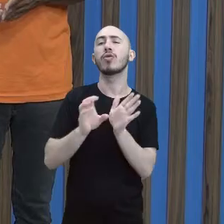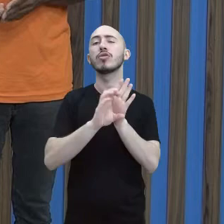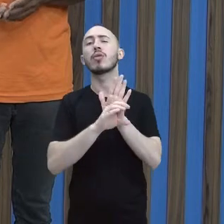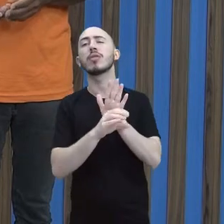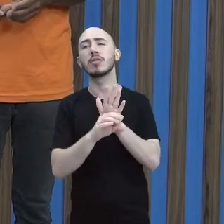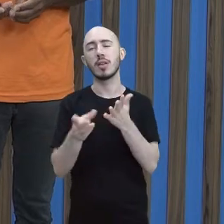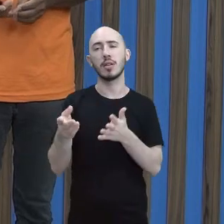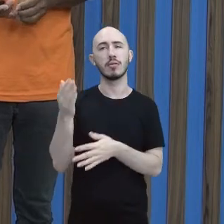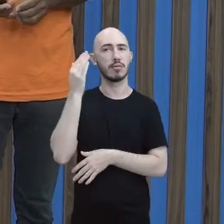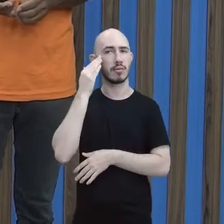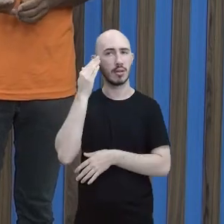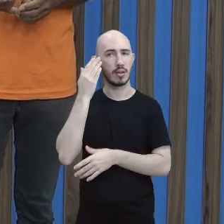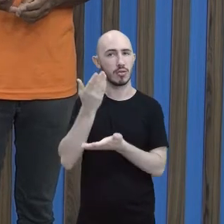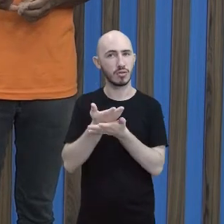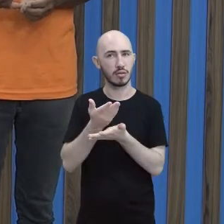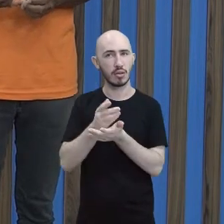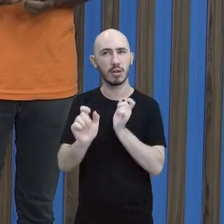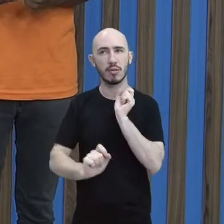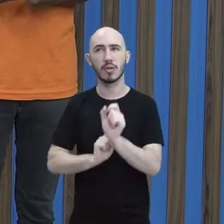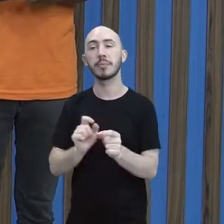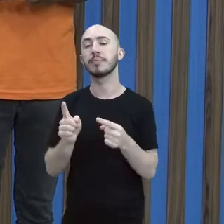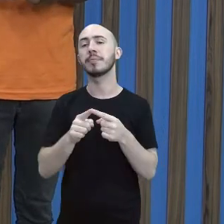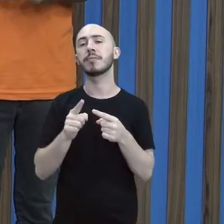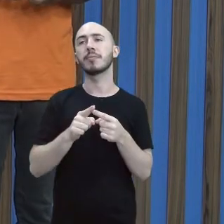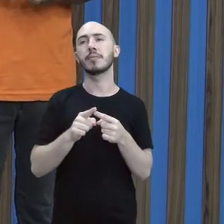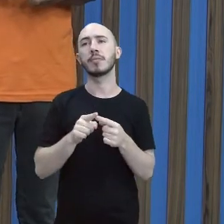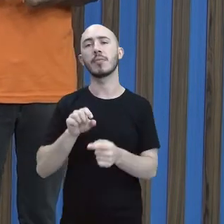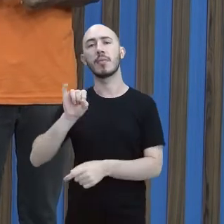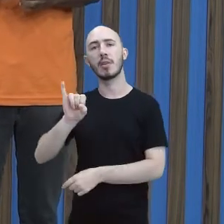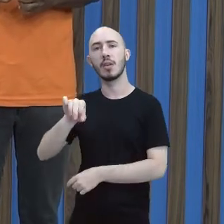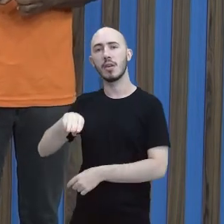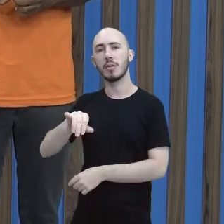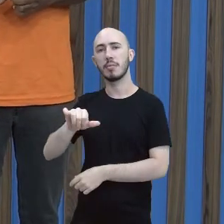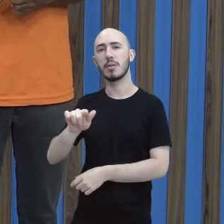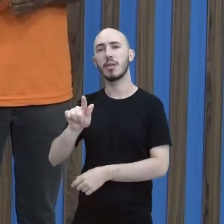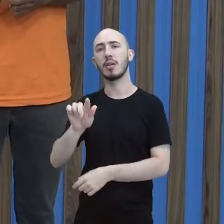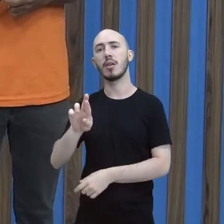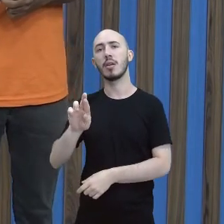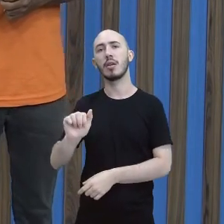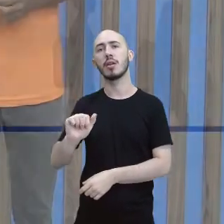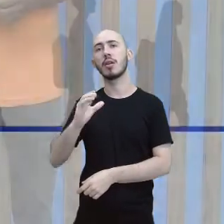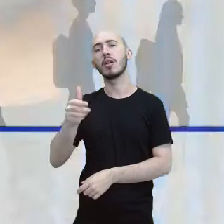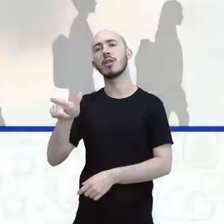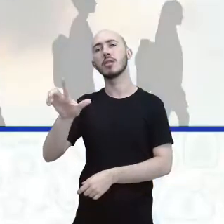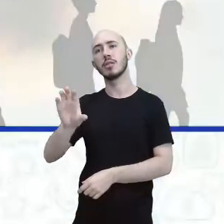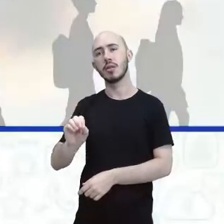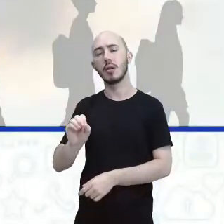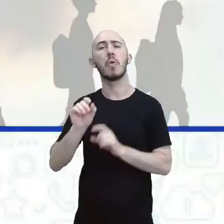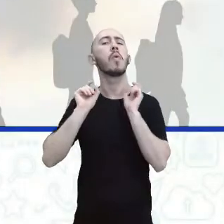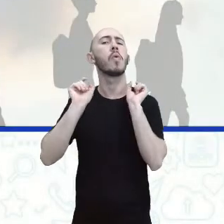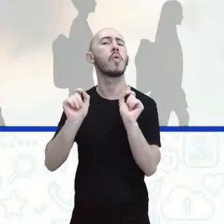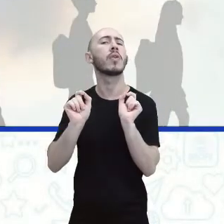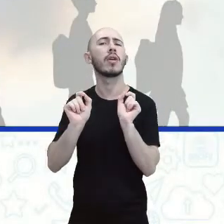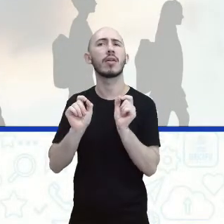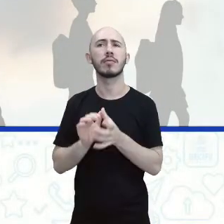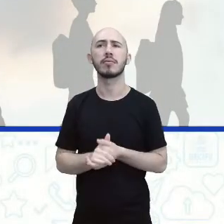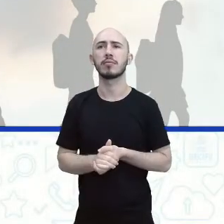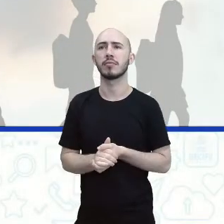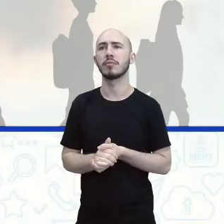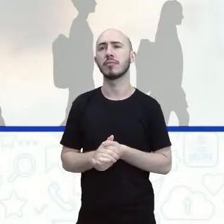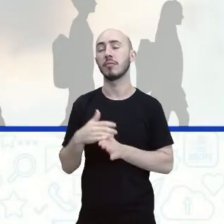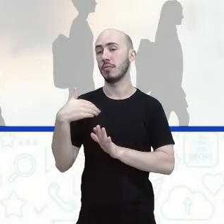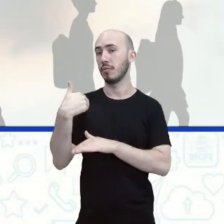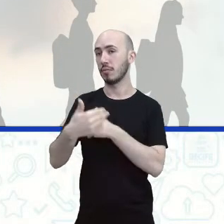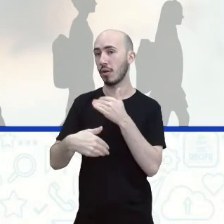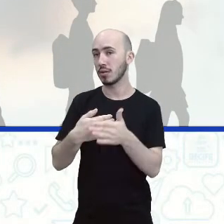O primeiro deles é justamente o que é imigração. Imigração é o processo de entrada